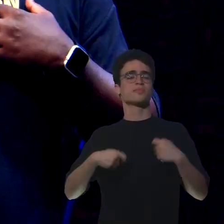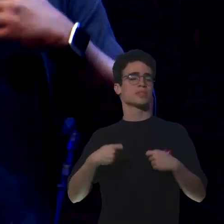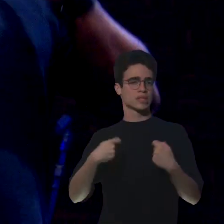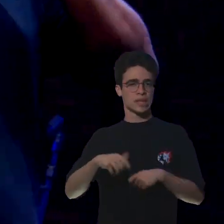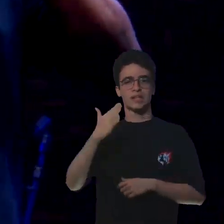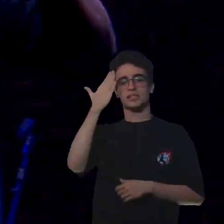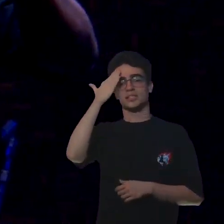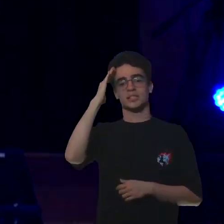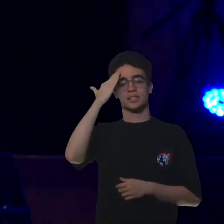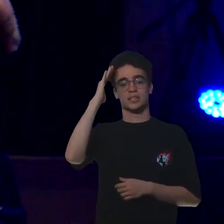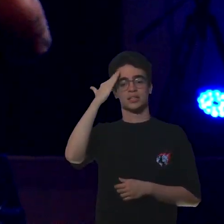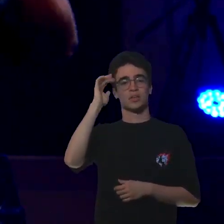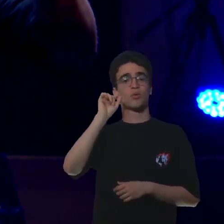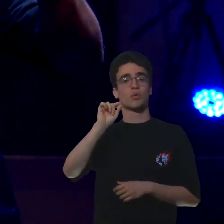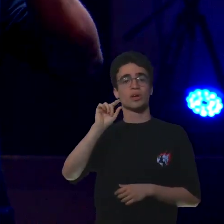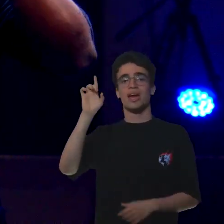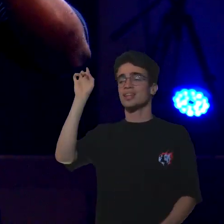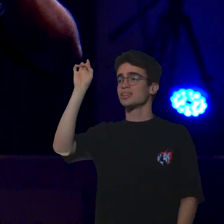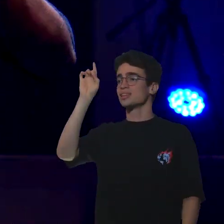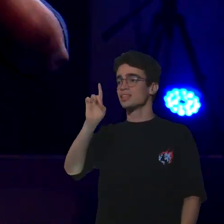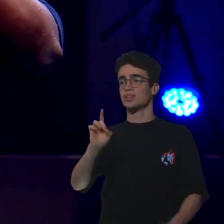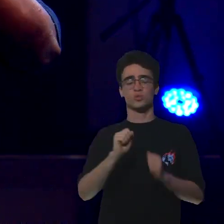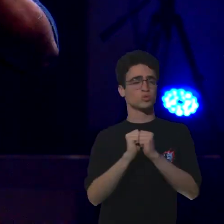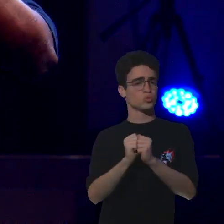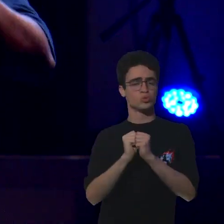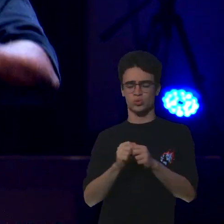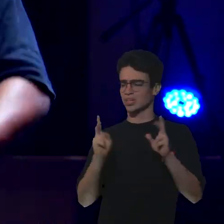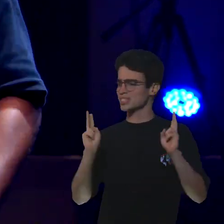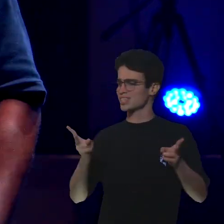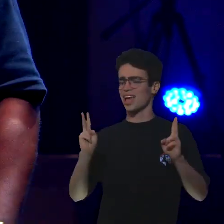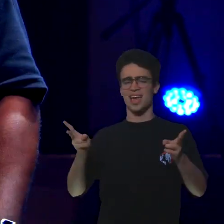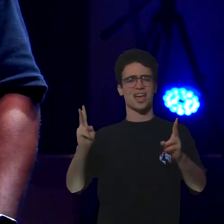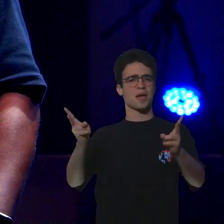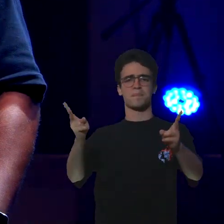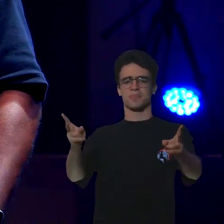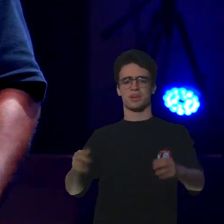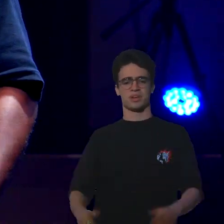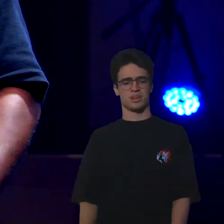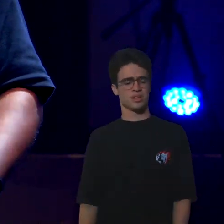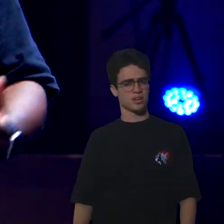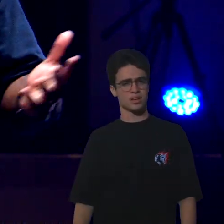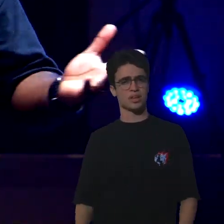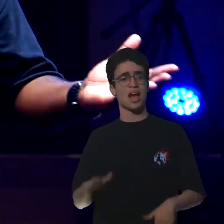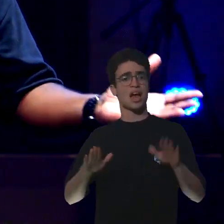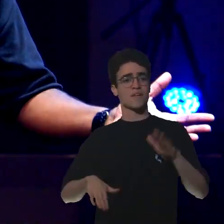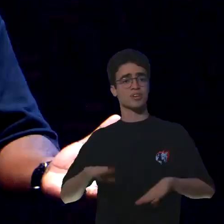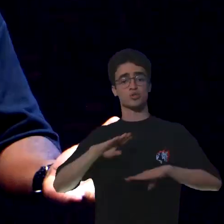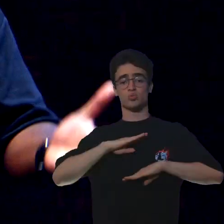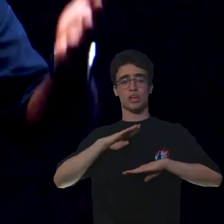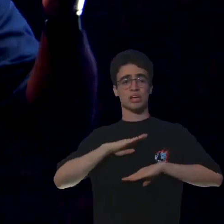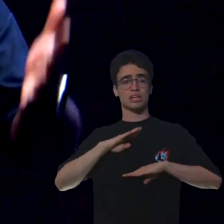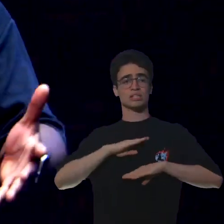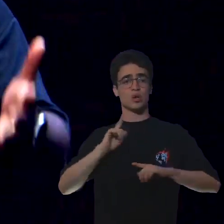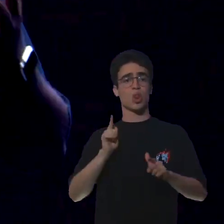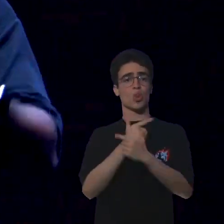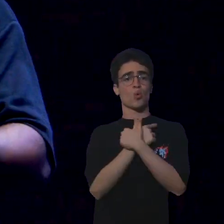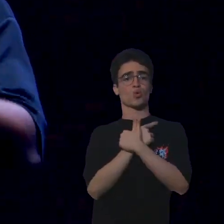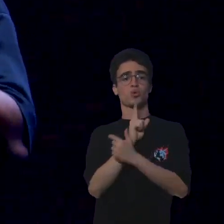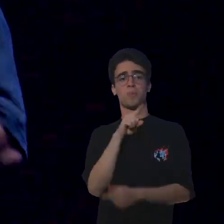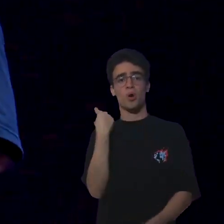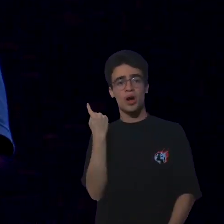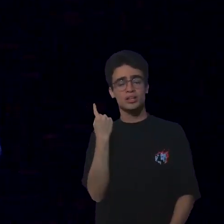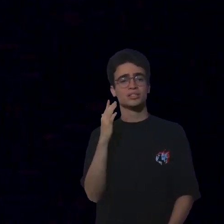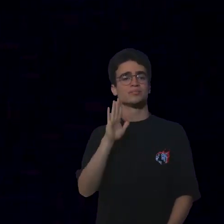que Ele está presente em todas as circunstâncias. Seja uma circunstância de luto, Ele